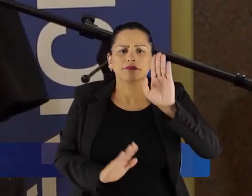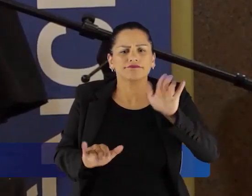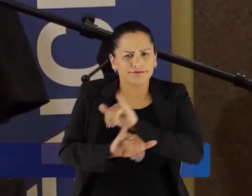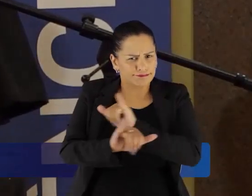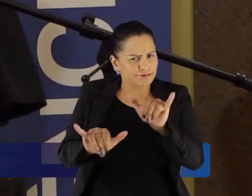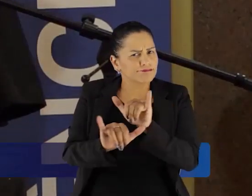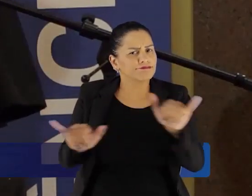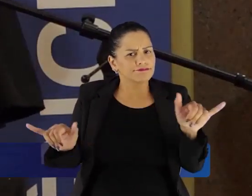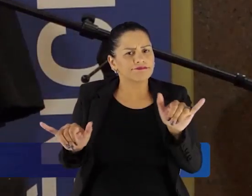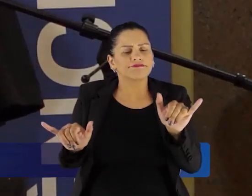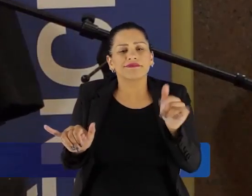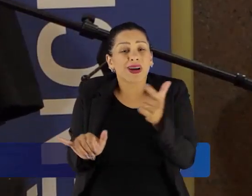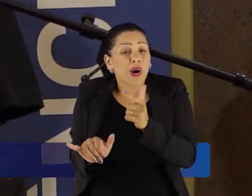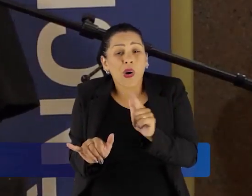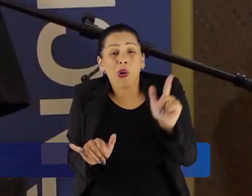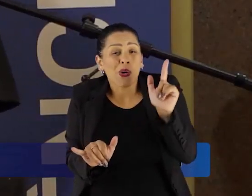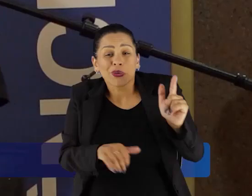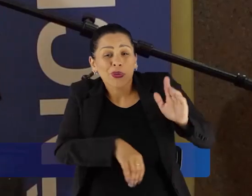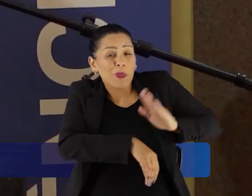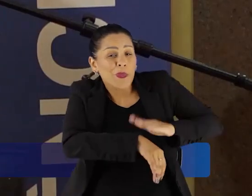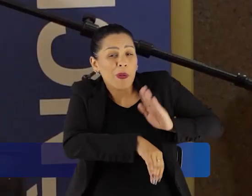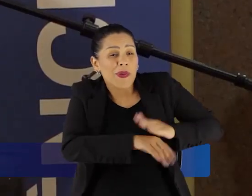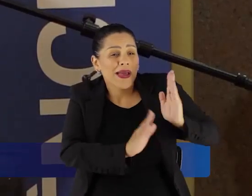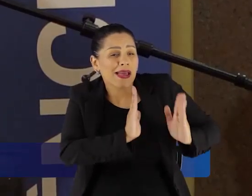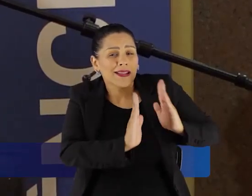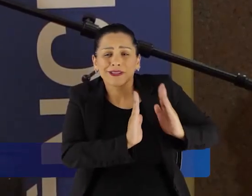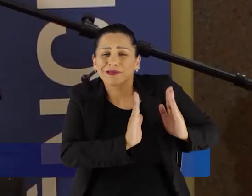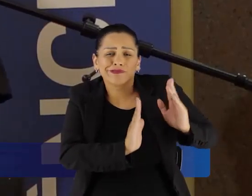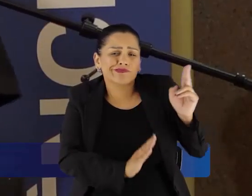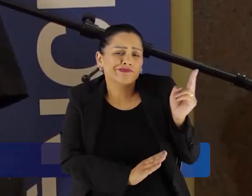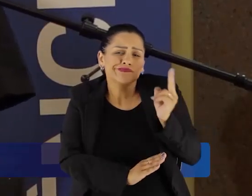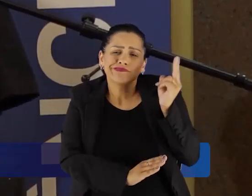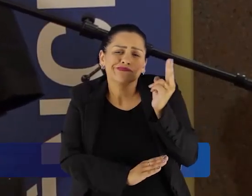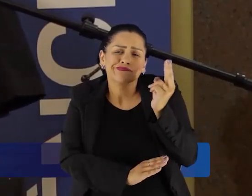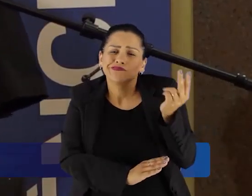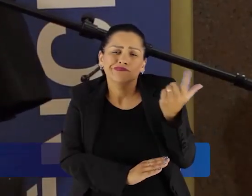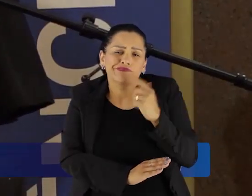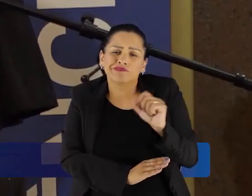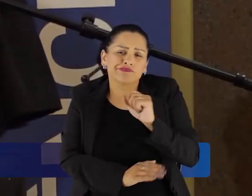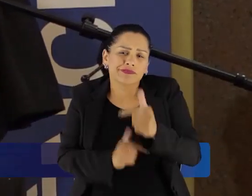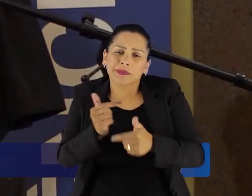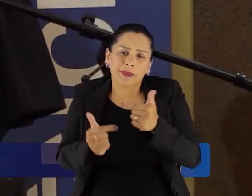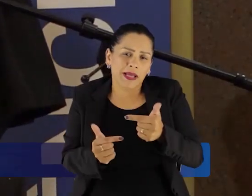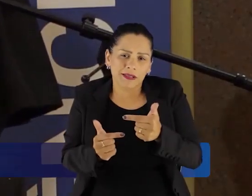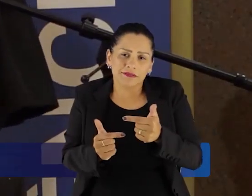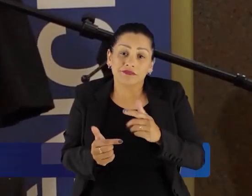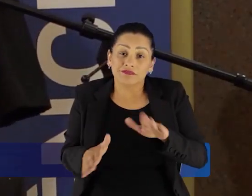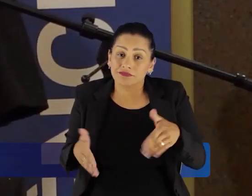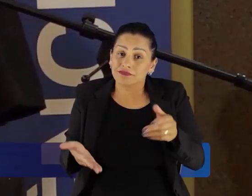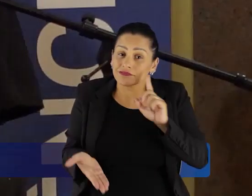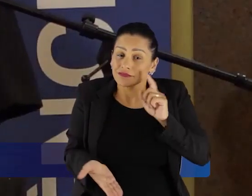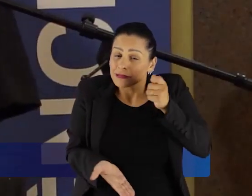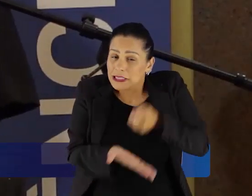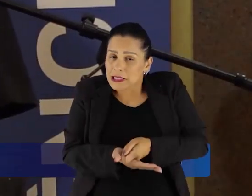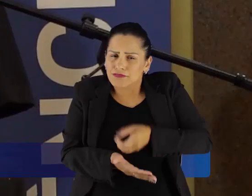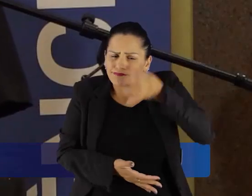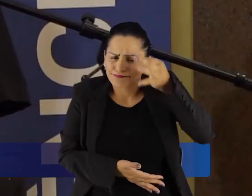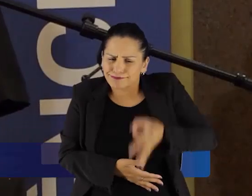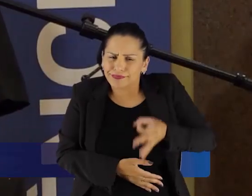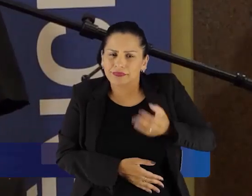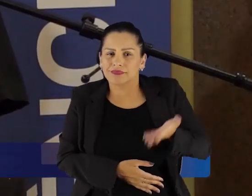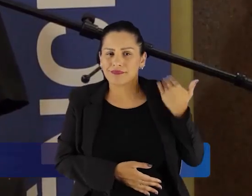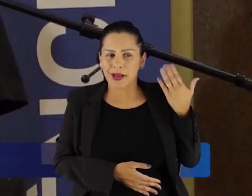em condições outras não teríamos como desempenhar o nosso trabalho decisões acertadas no passado